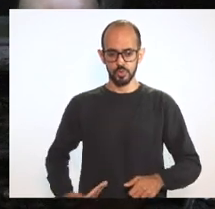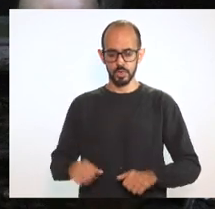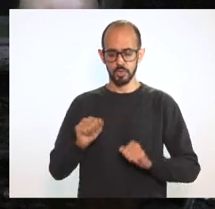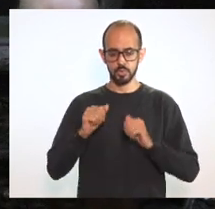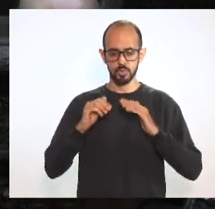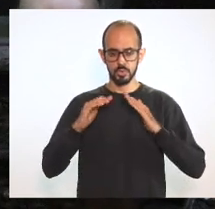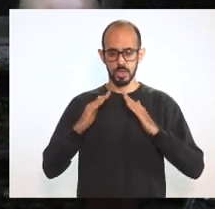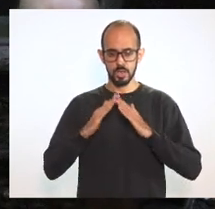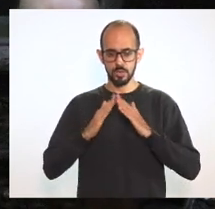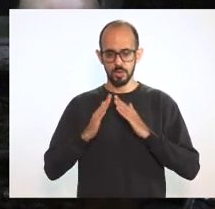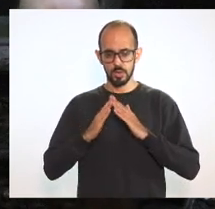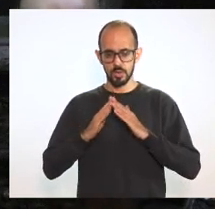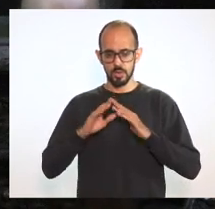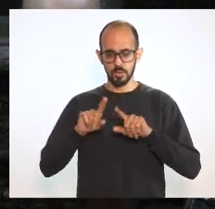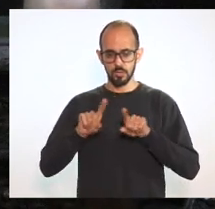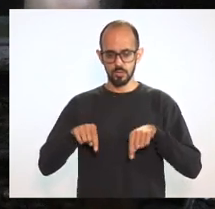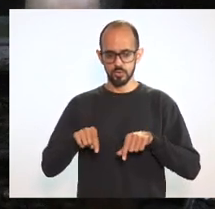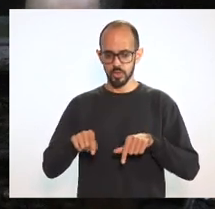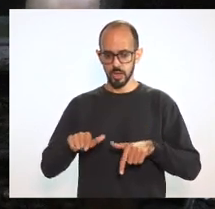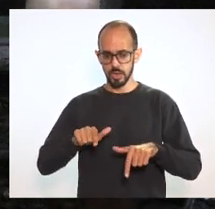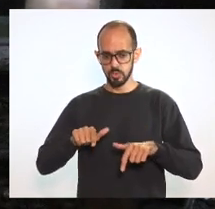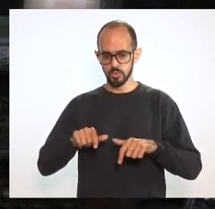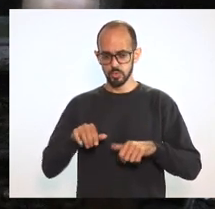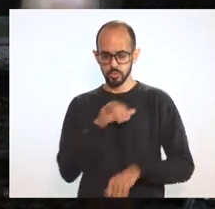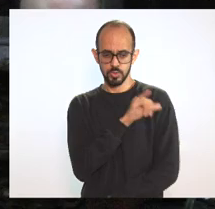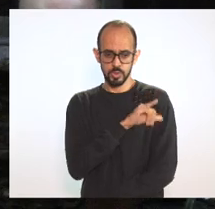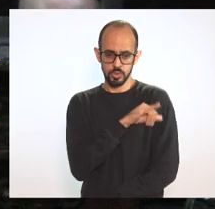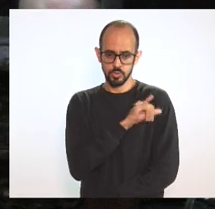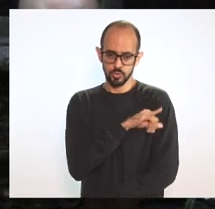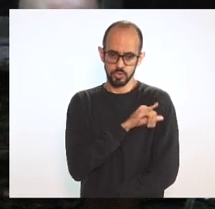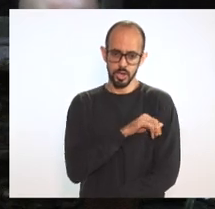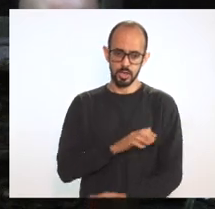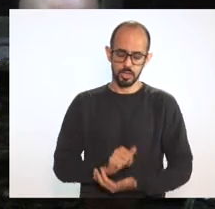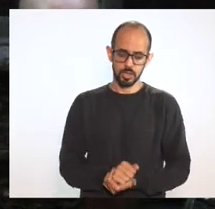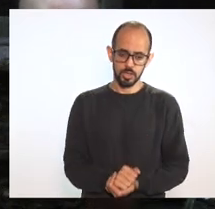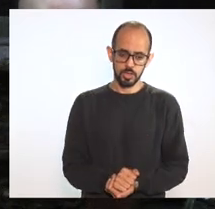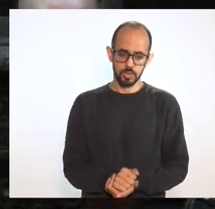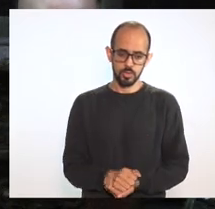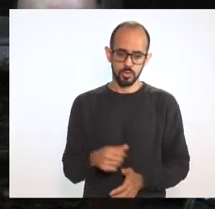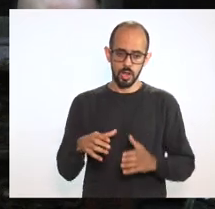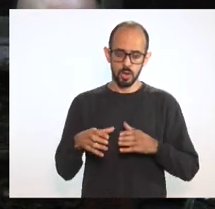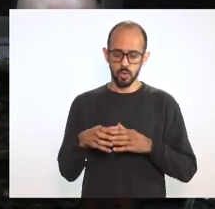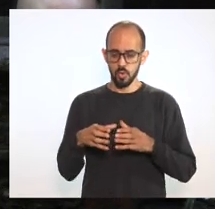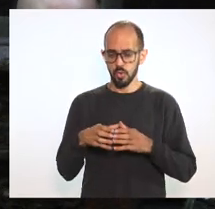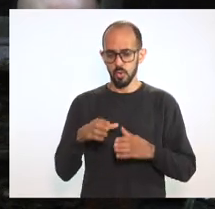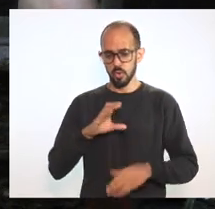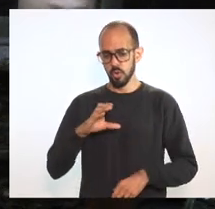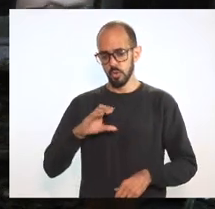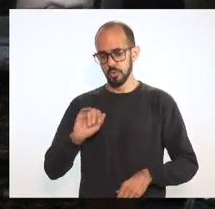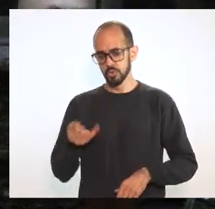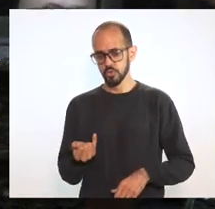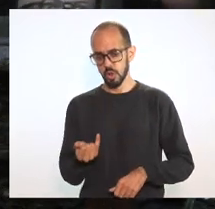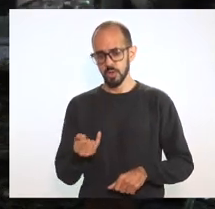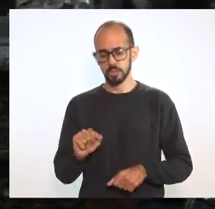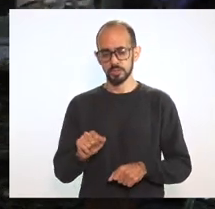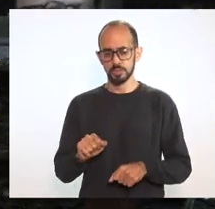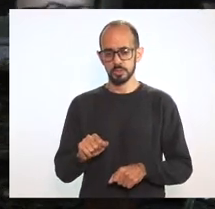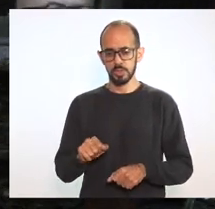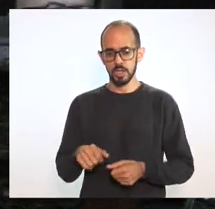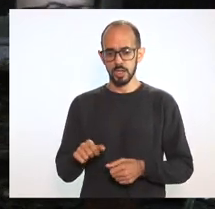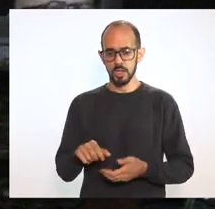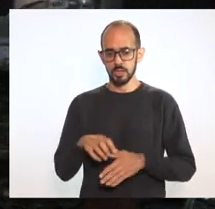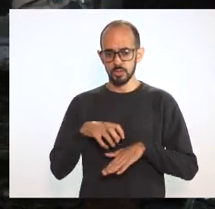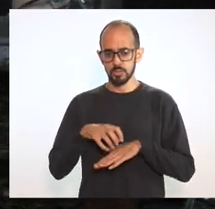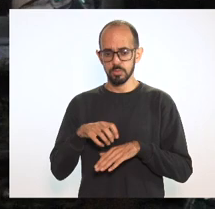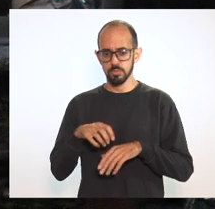a servidores da Segurança Pública do Estado do Rio de Janeiro. Pendente de pareceres das comissões de Constituição e Justiça, de Servidores Públicos, Segurança Pública, Assunto de Polícia,